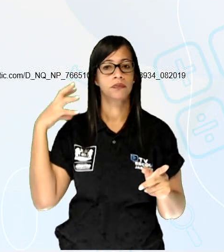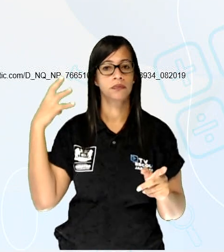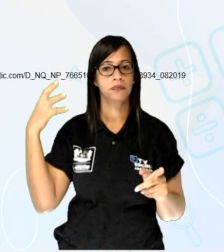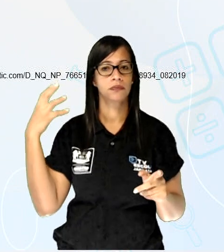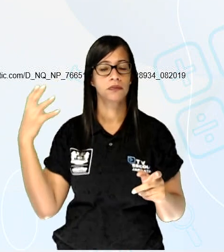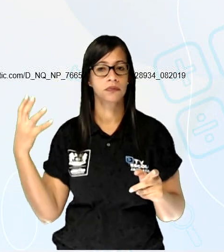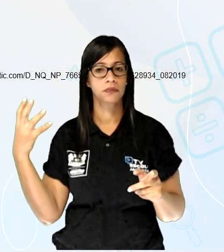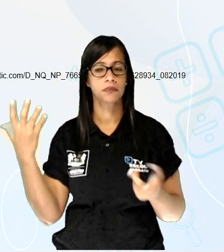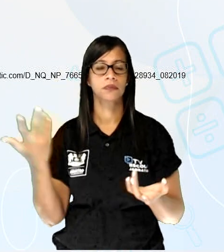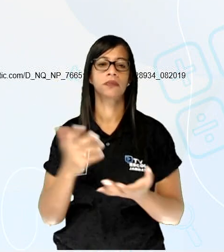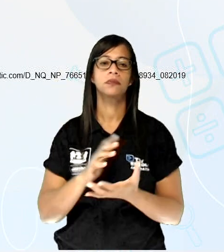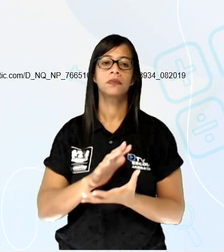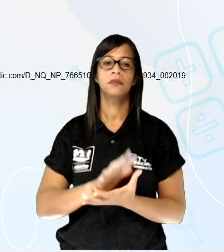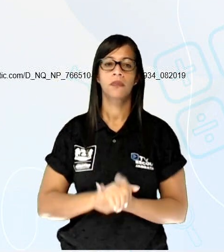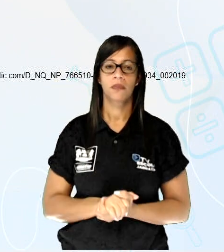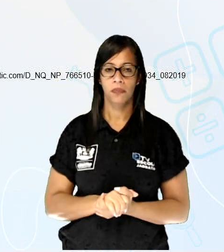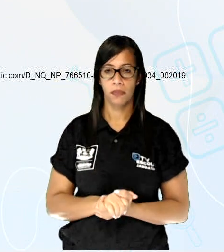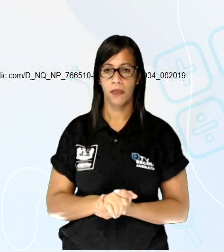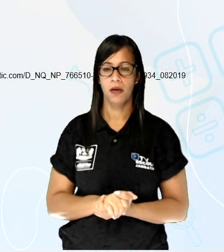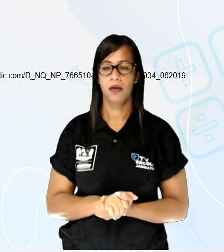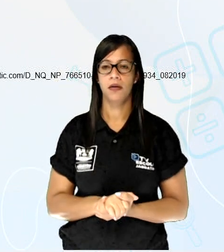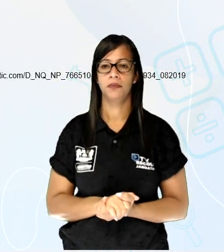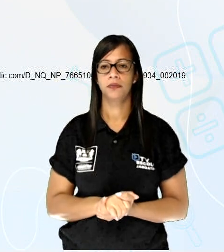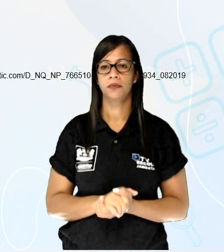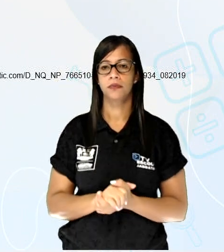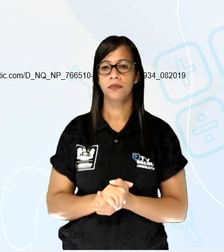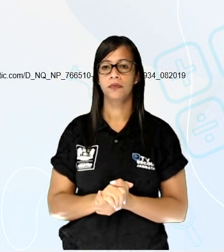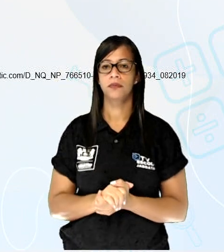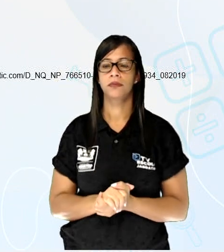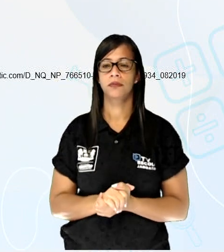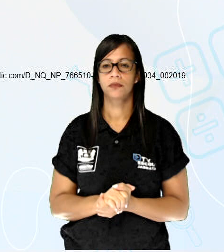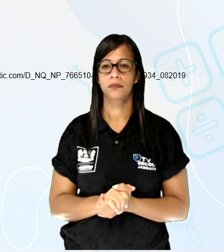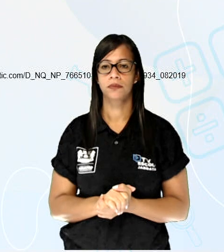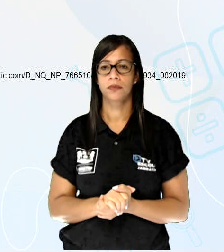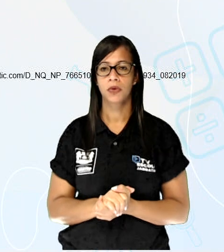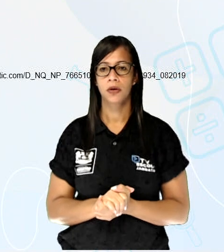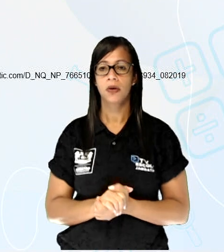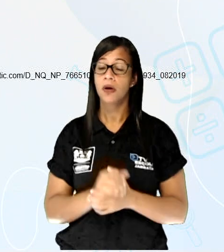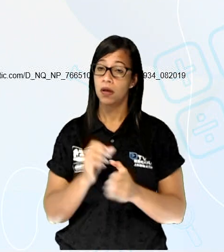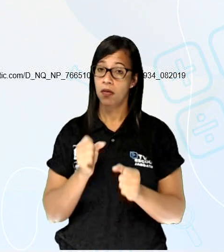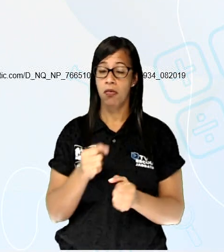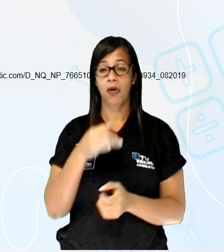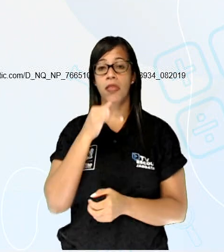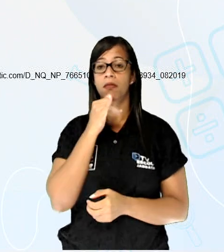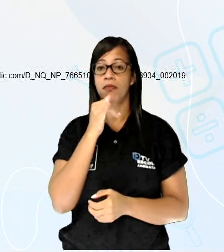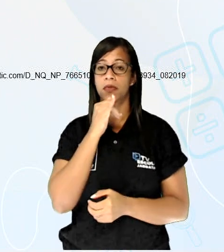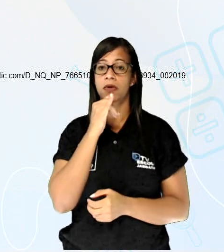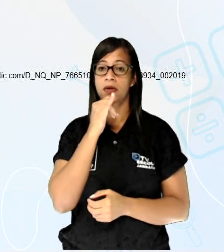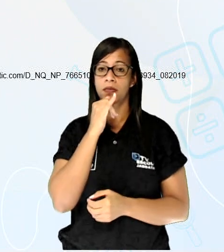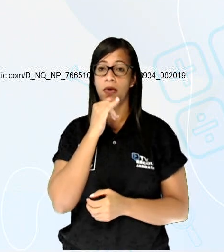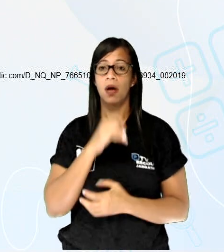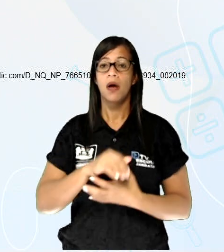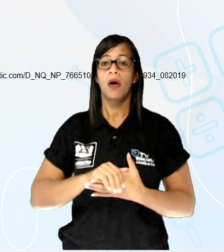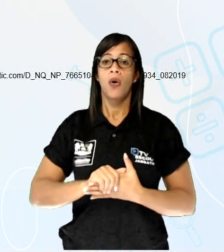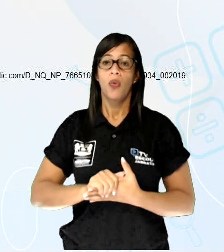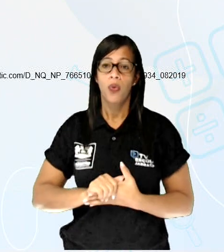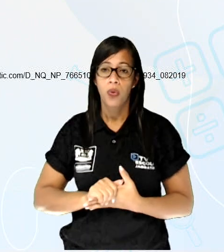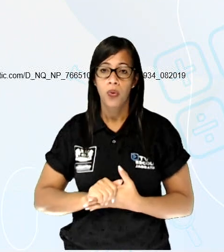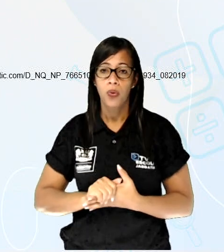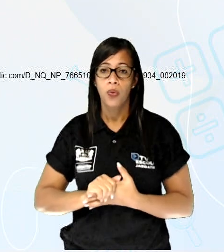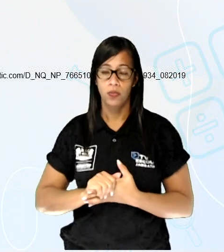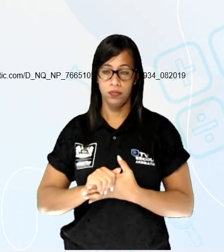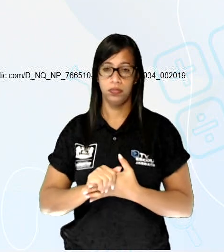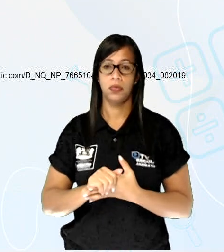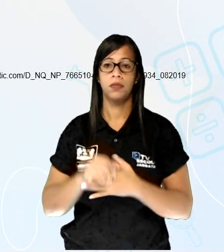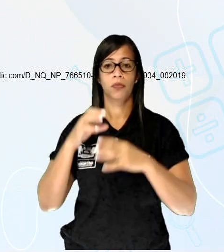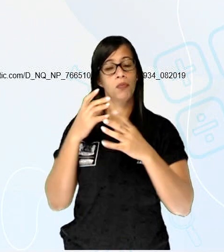Instrumentos musicais que podem ser emitidos pelo sopro. Quando a gente sopra, não é? A pressão,